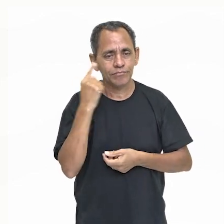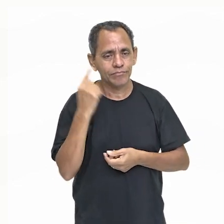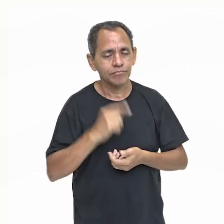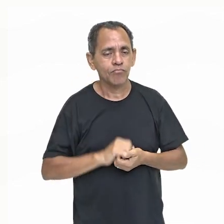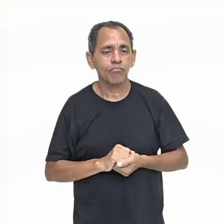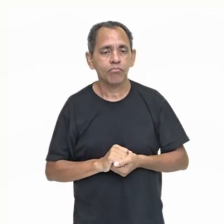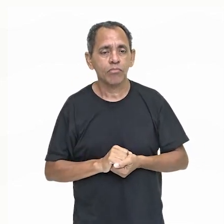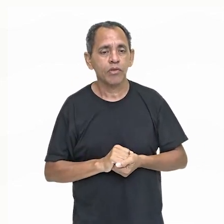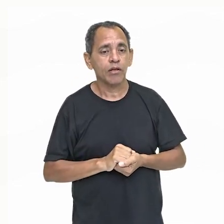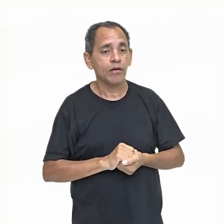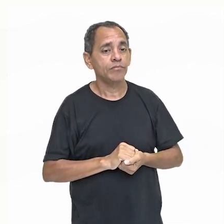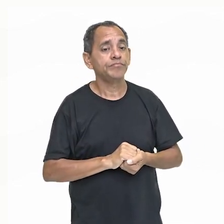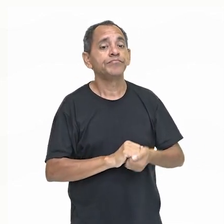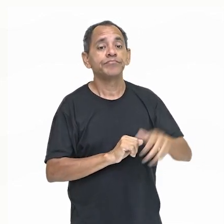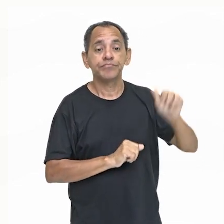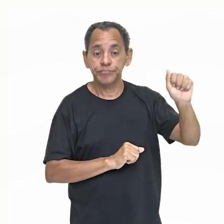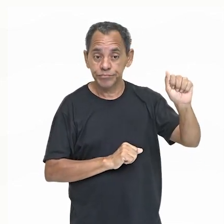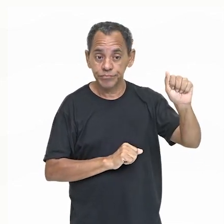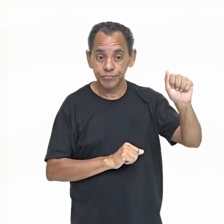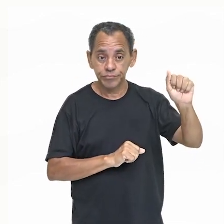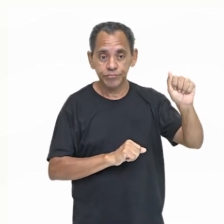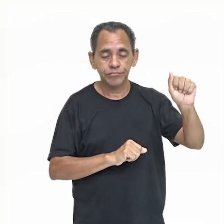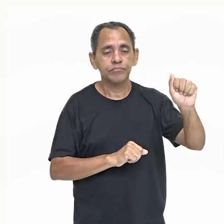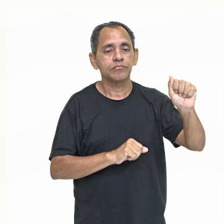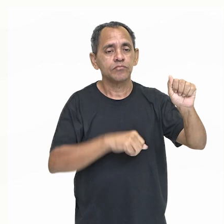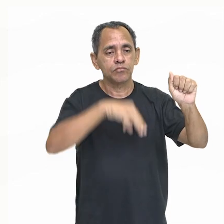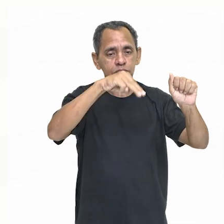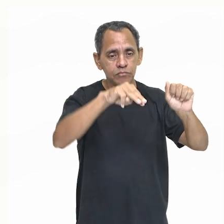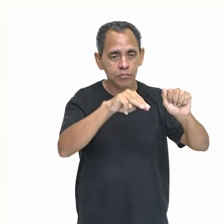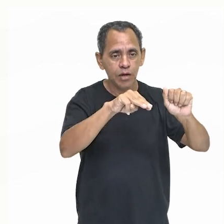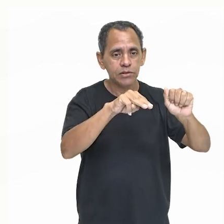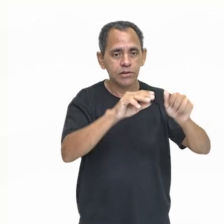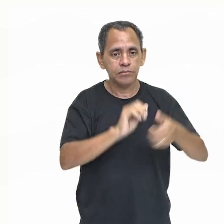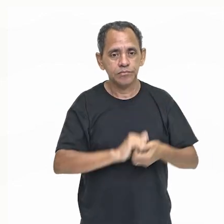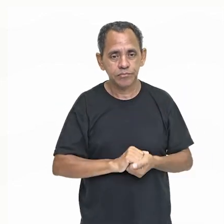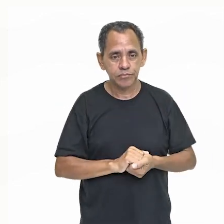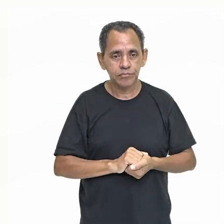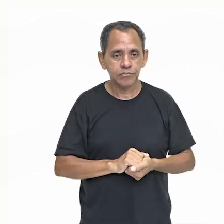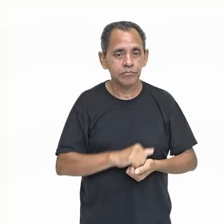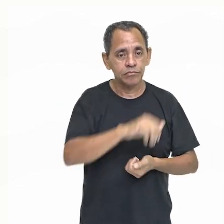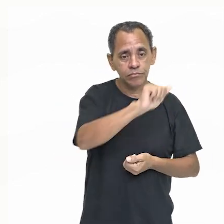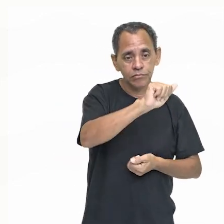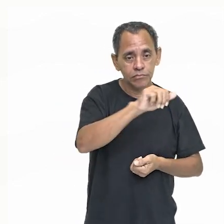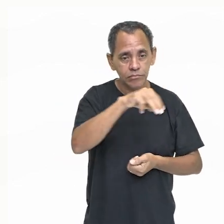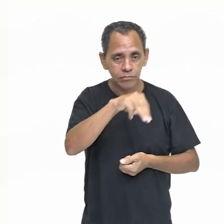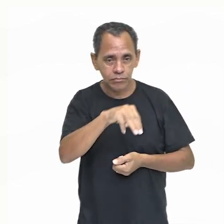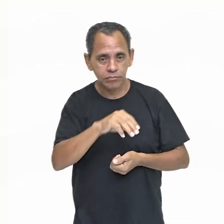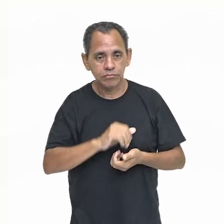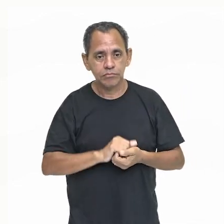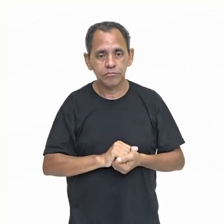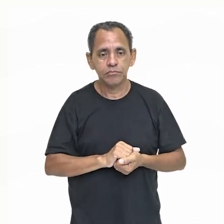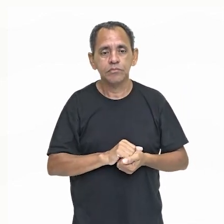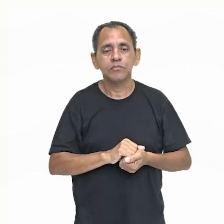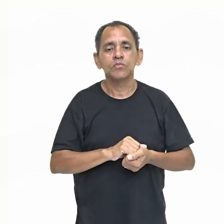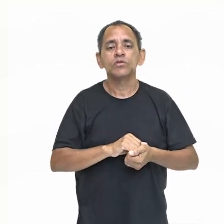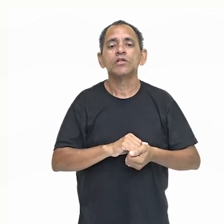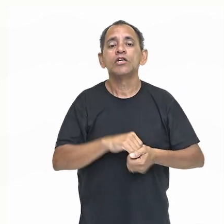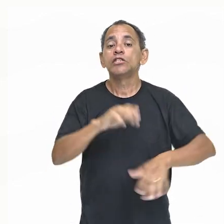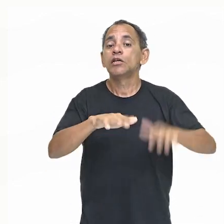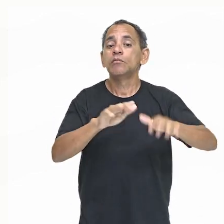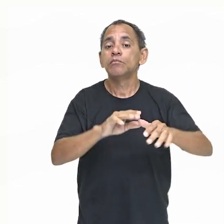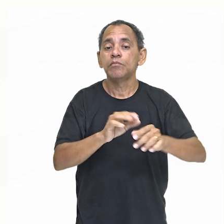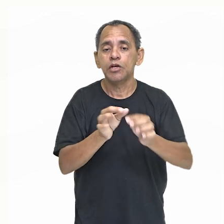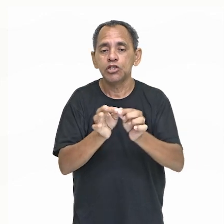que tem massa m e está uma altura ha então a energia potencial dele será uma que depende da sua